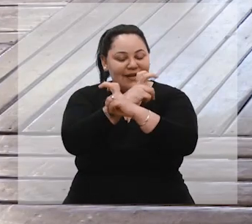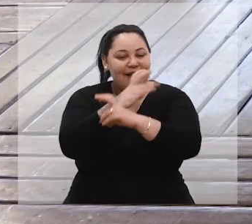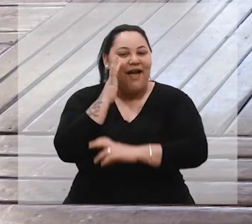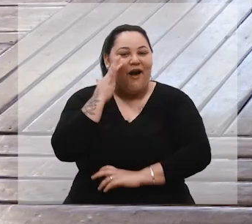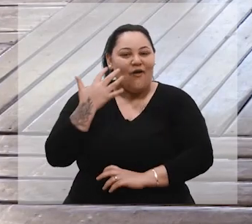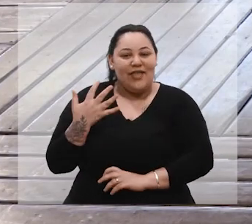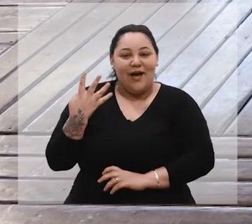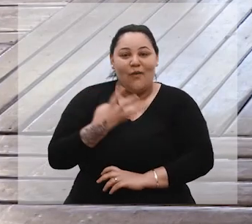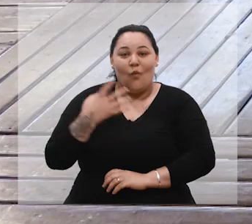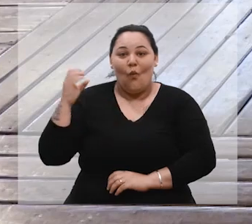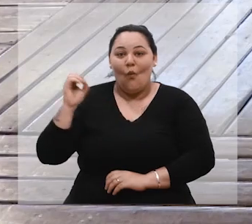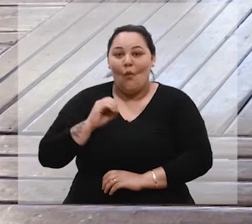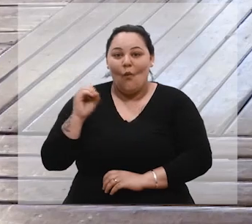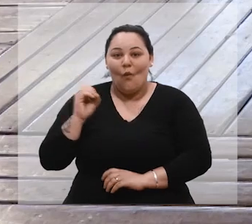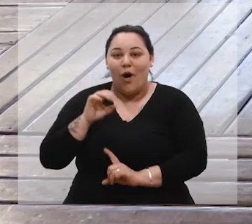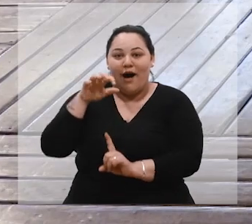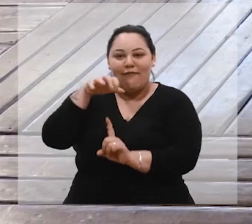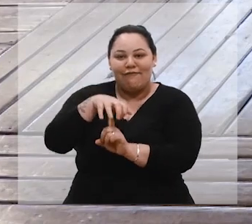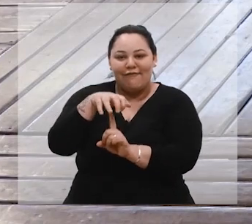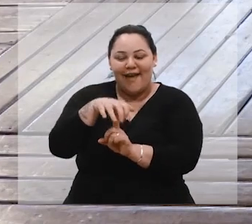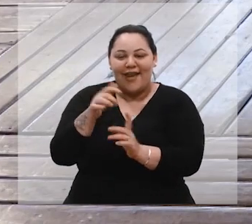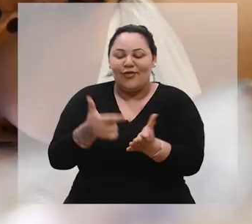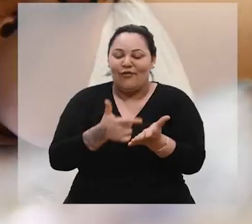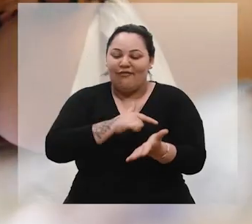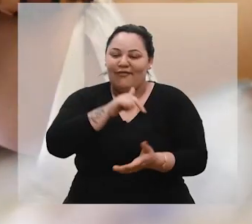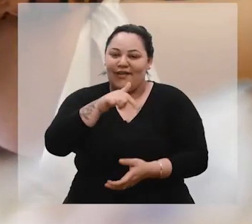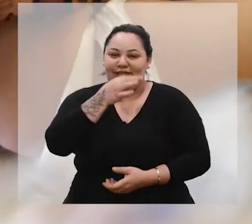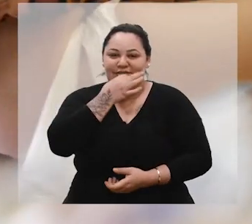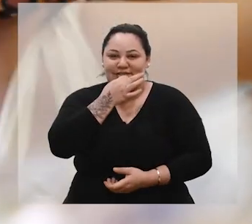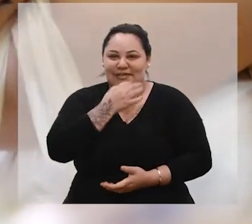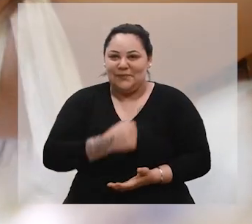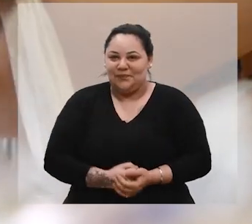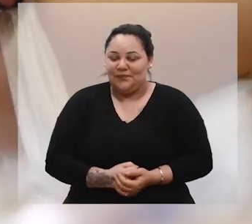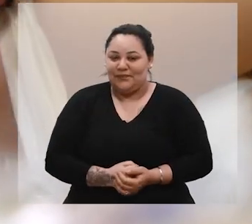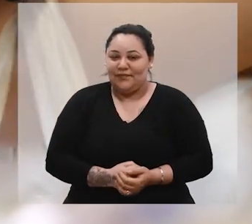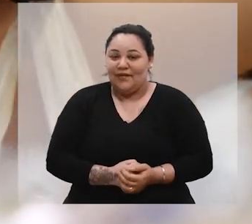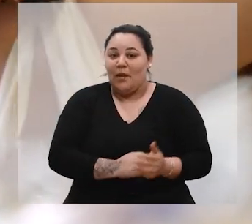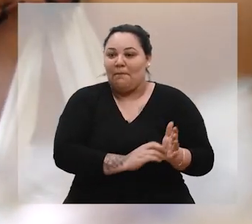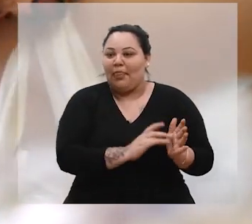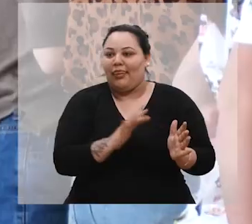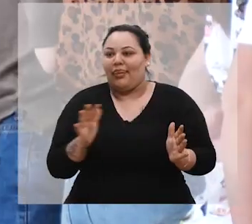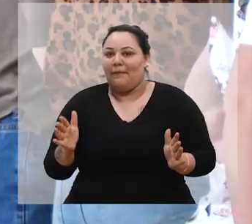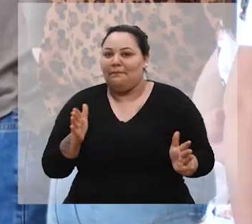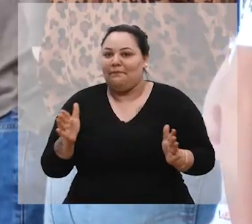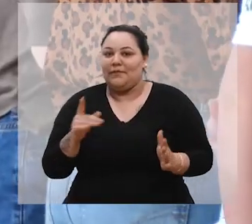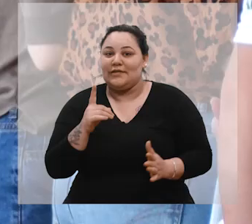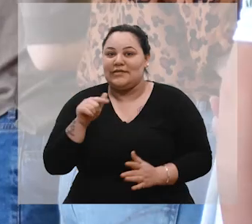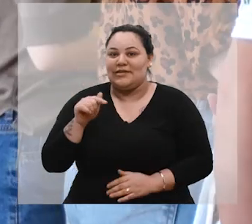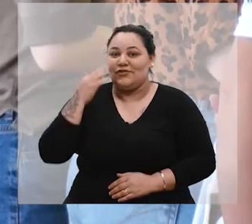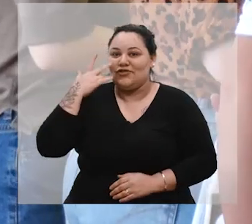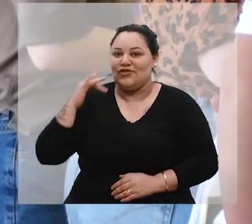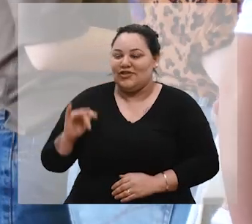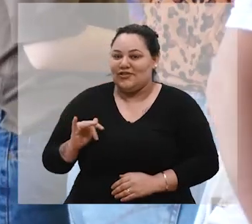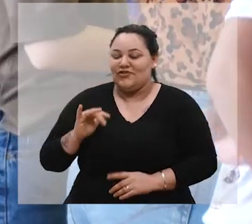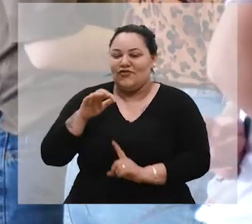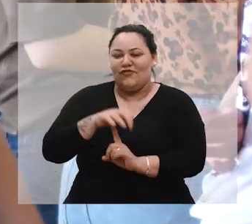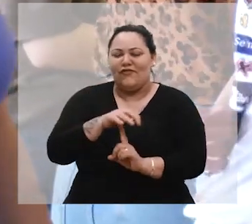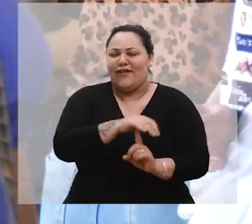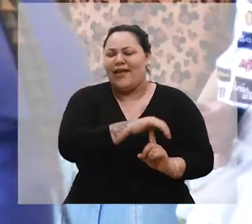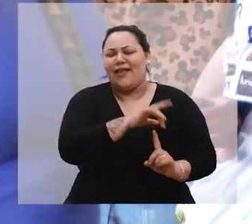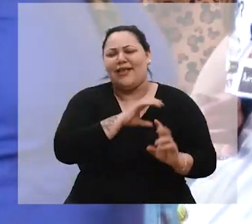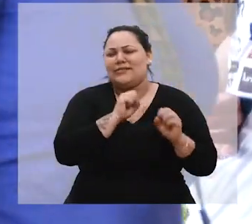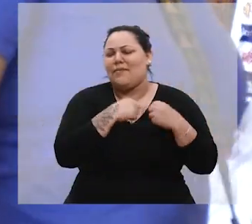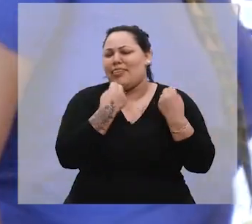a 40ª Feira do Livro de Caxias do Sul. Durante os 17 dias de feiras, estão acontecendo